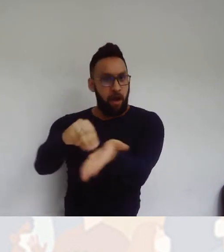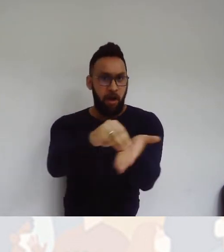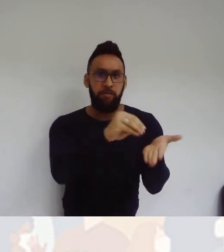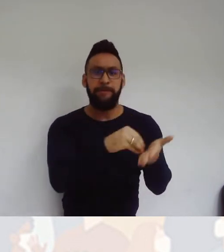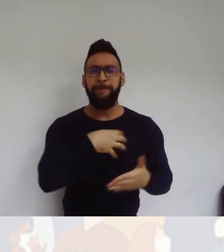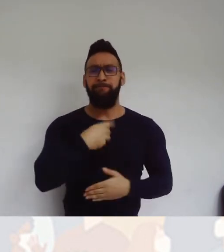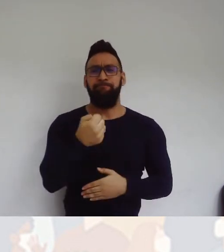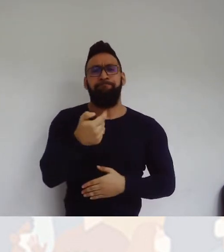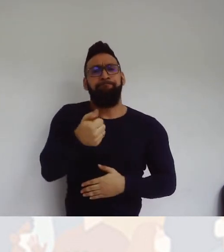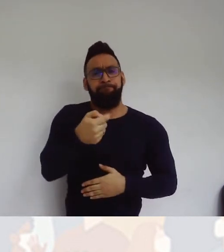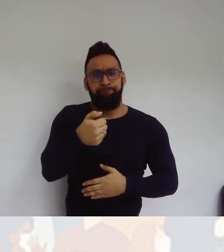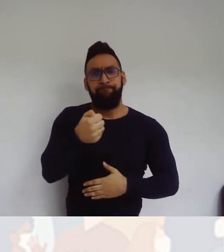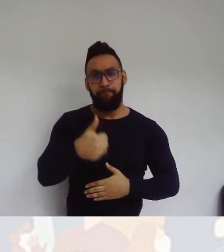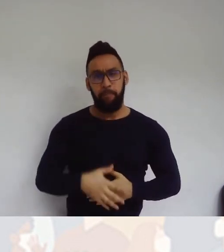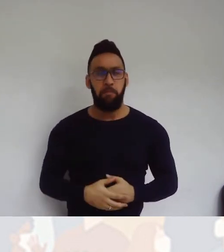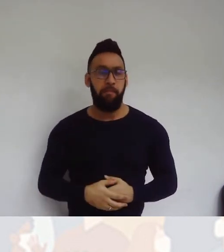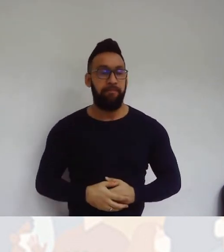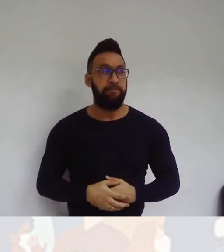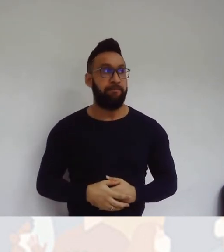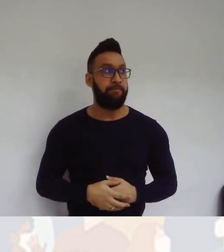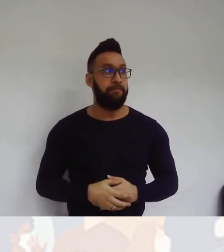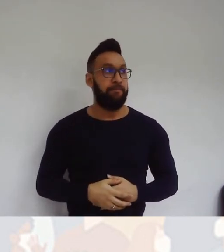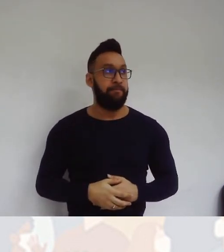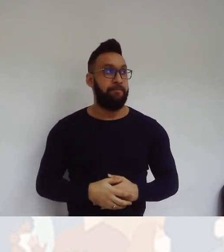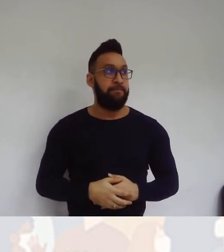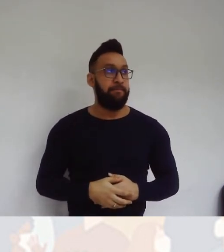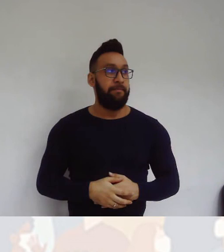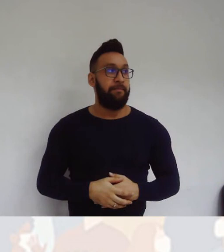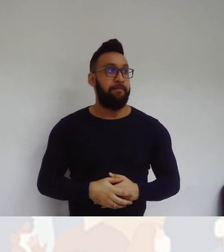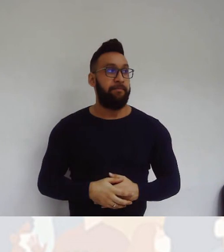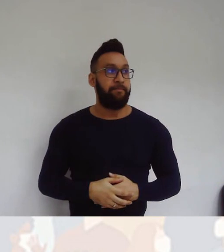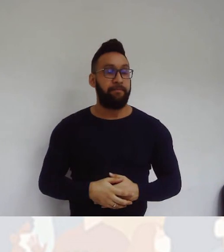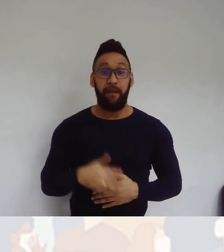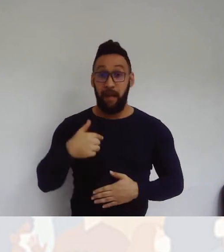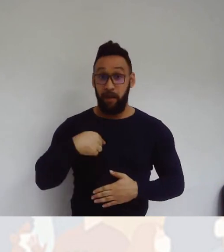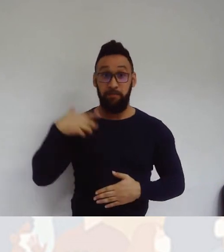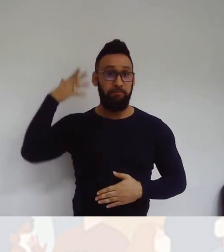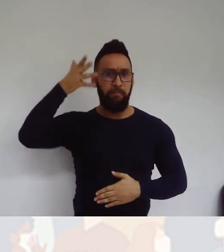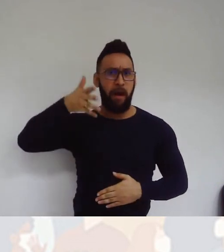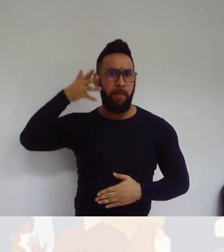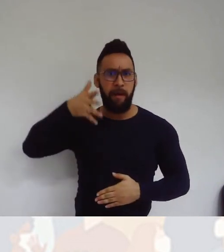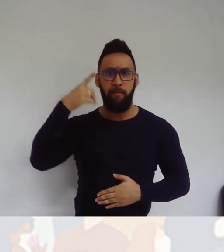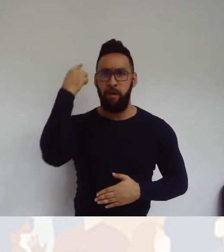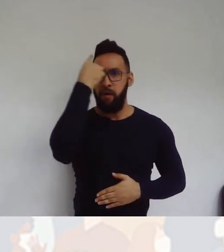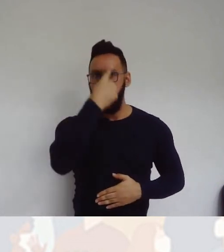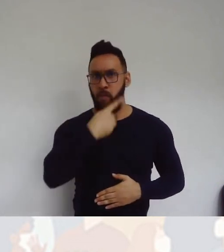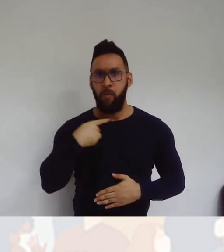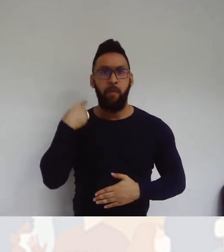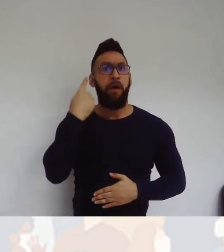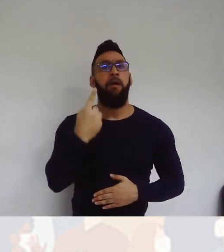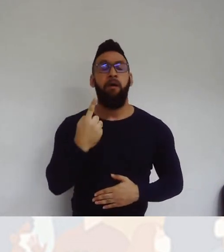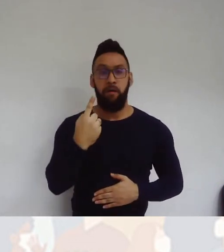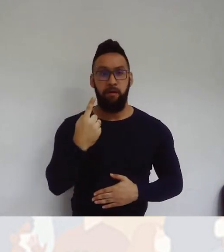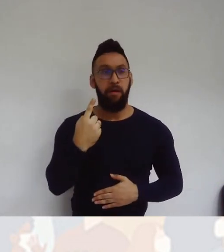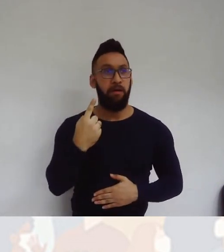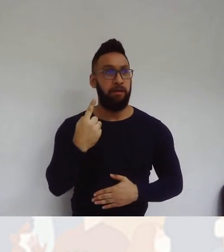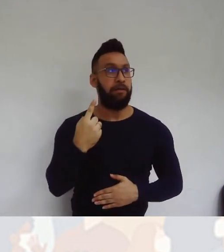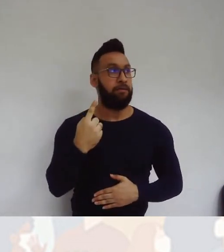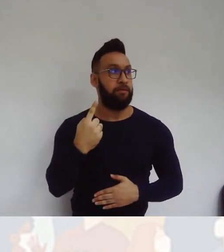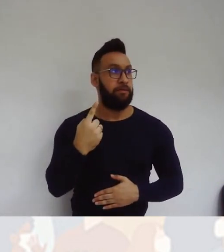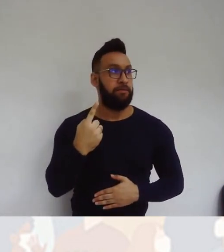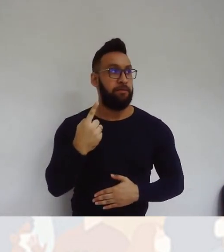isso que eu disse aqui, falei aqui em 1 hora, isso